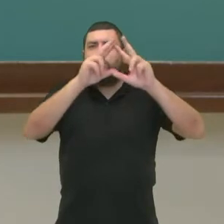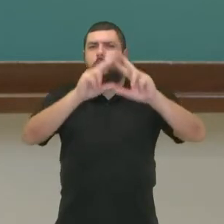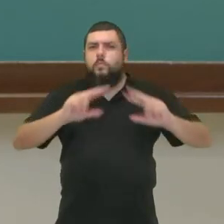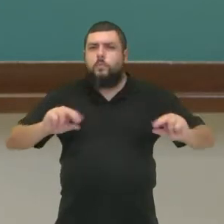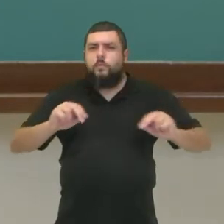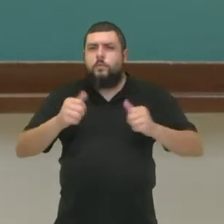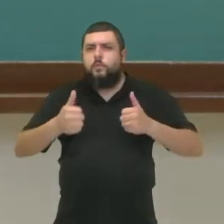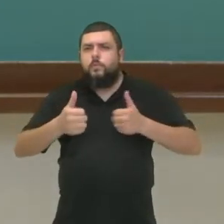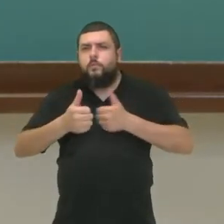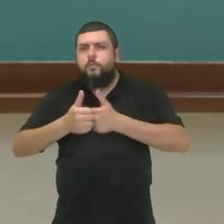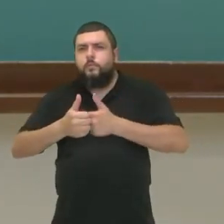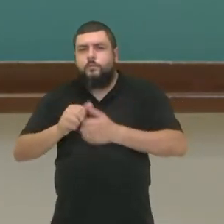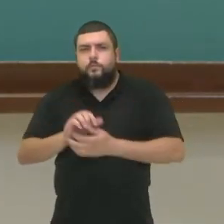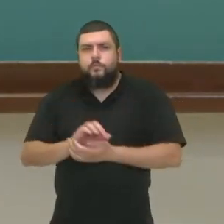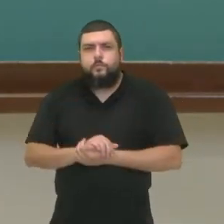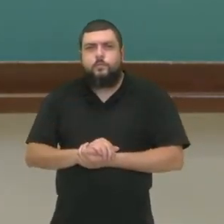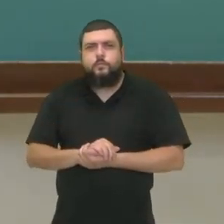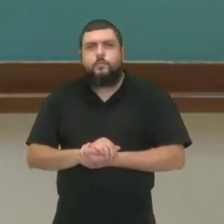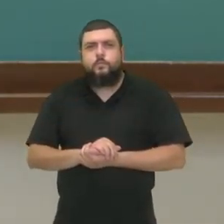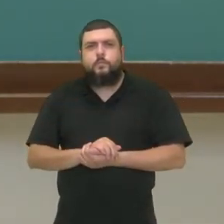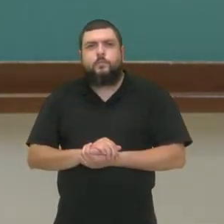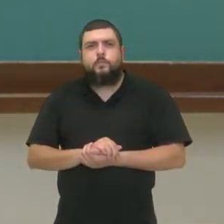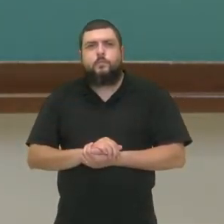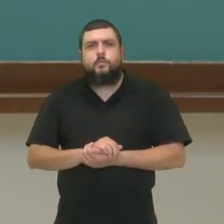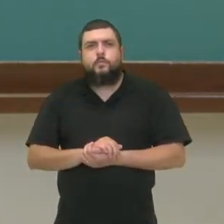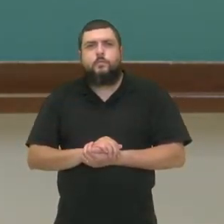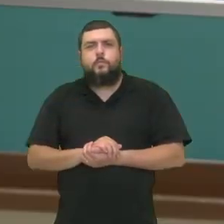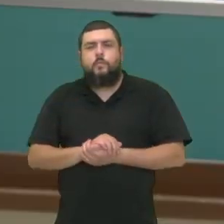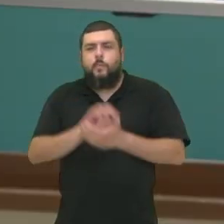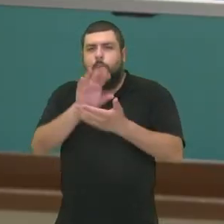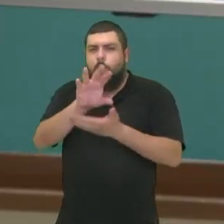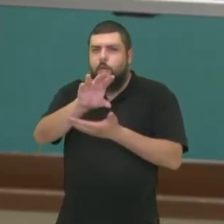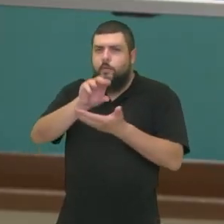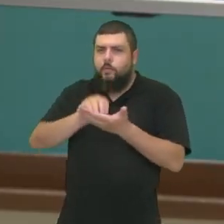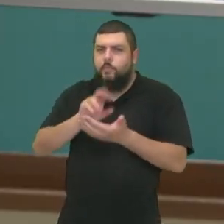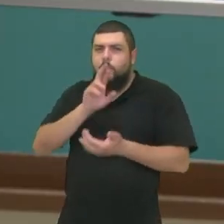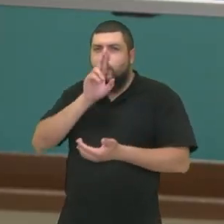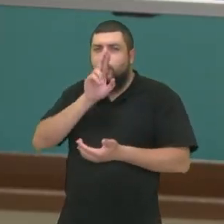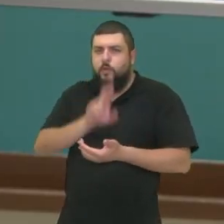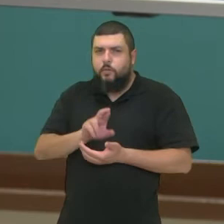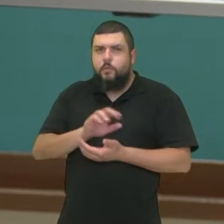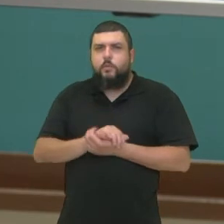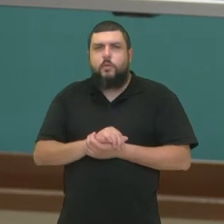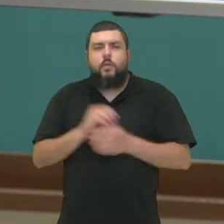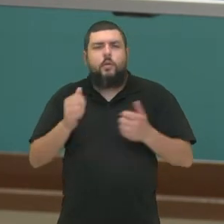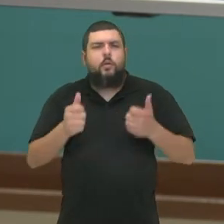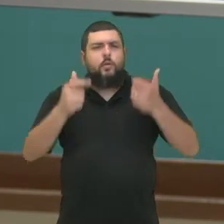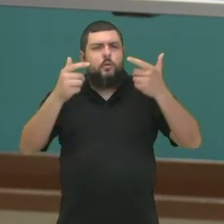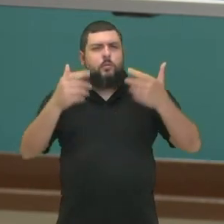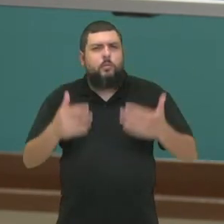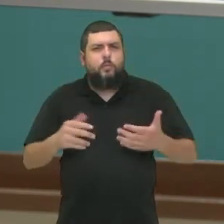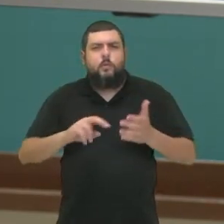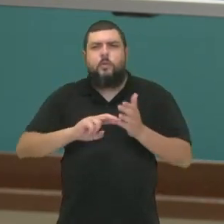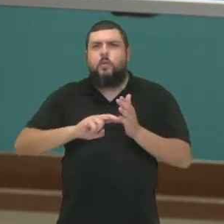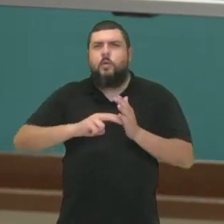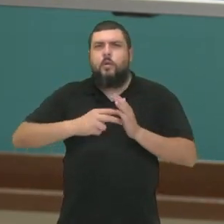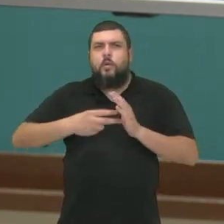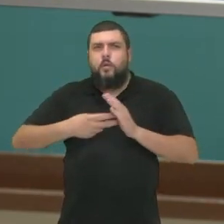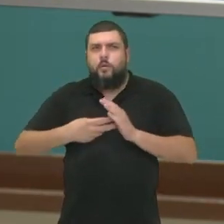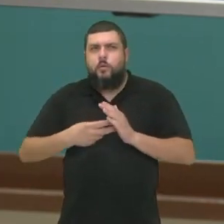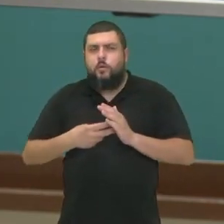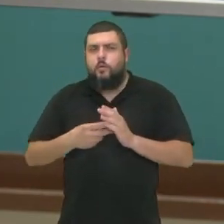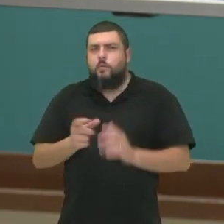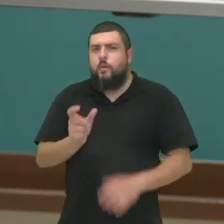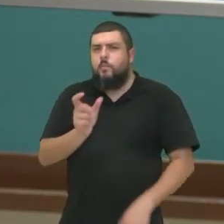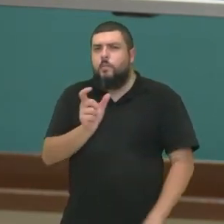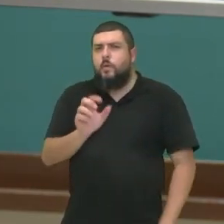bacana. Vamos lá? Copie em seu caderno e responda. Explique o que era um triunfo e apoteose, qual a